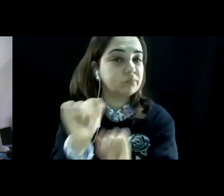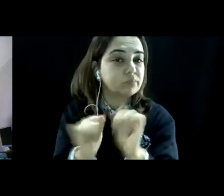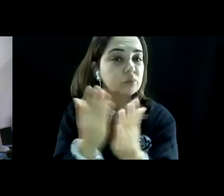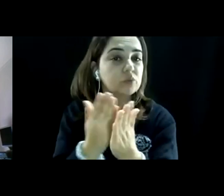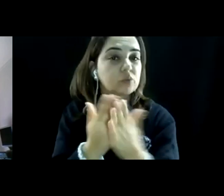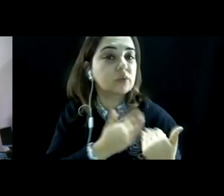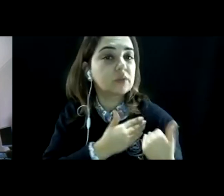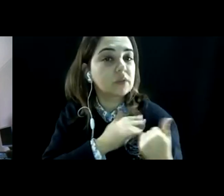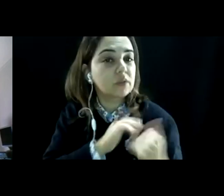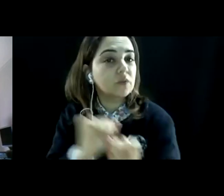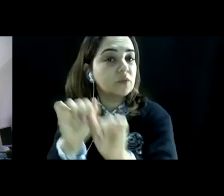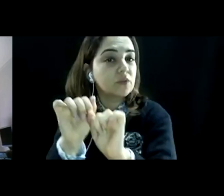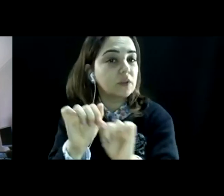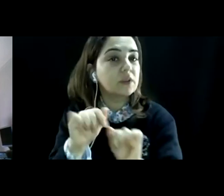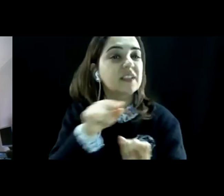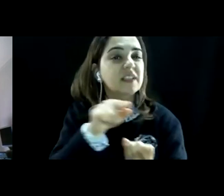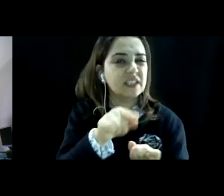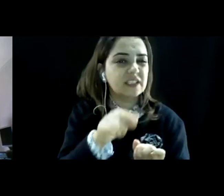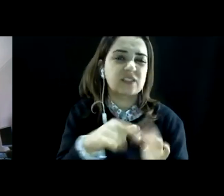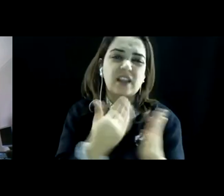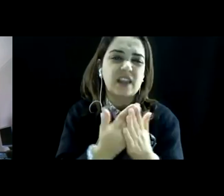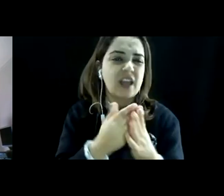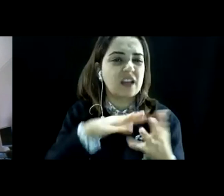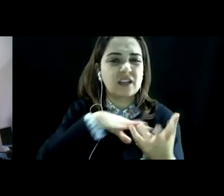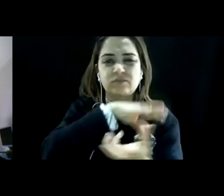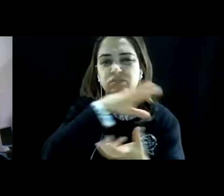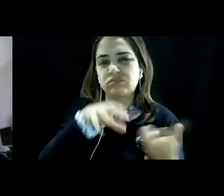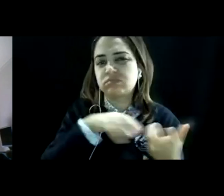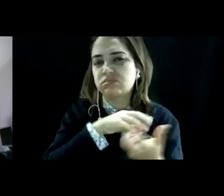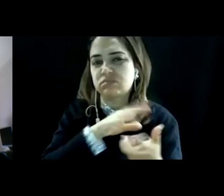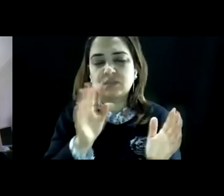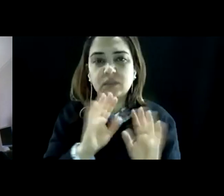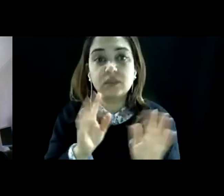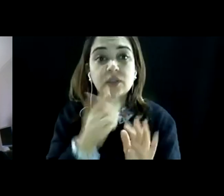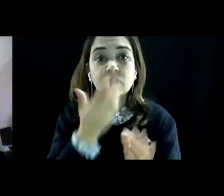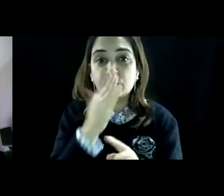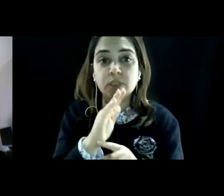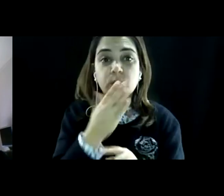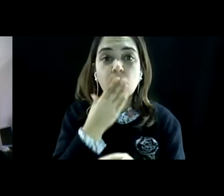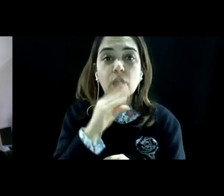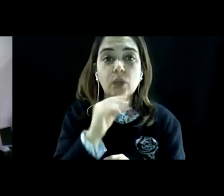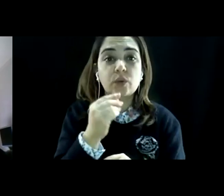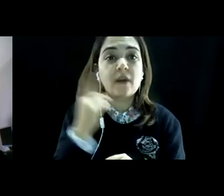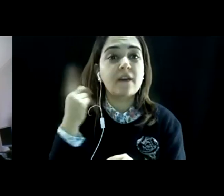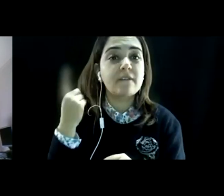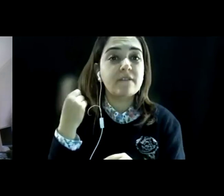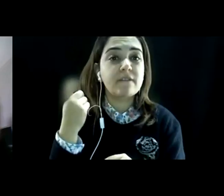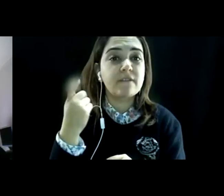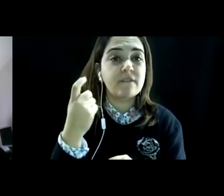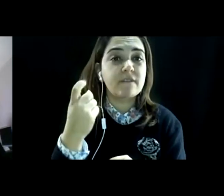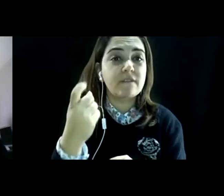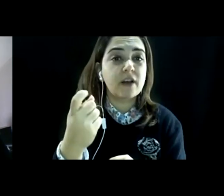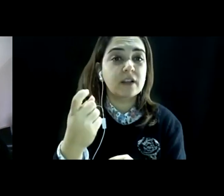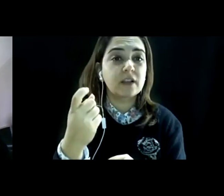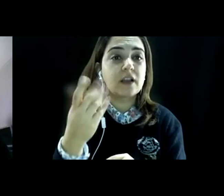faltas, o que cria situações kafkianas nas escolas. Posso dar uma? Um aluno que tem excesso de faltas a uma disciplina, e não sei se toda a